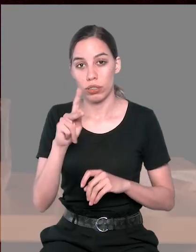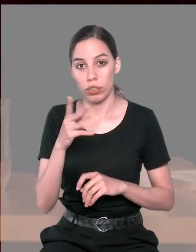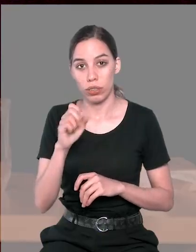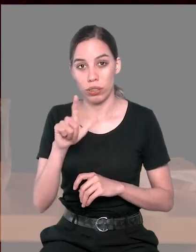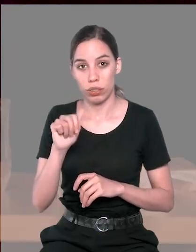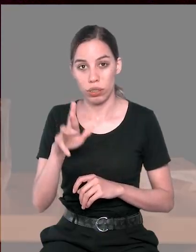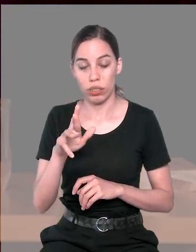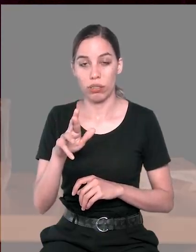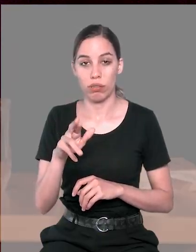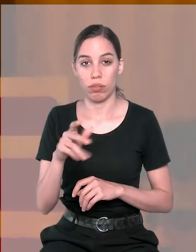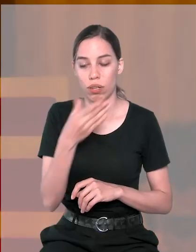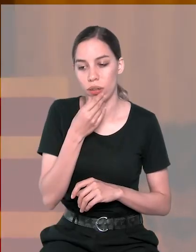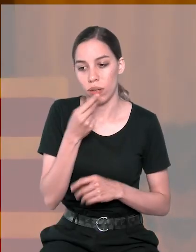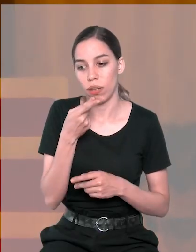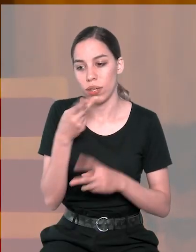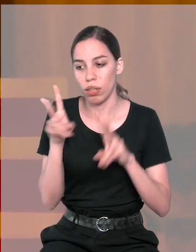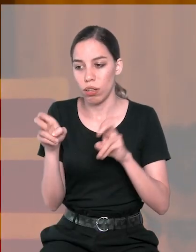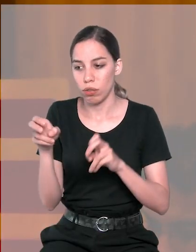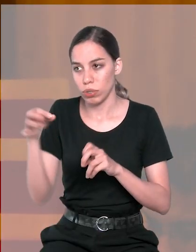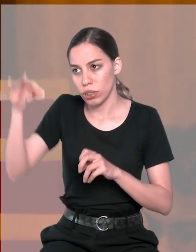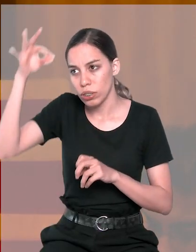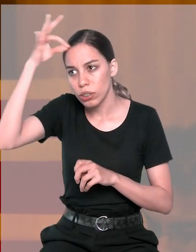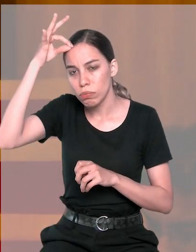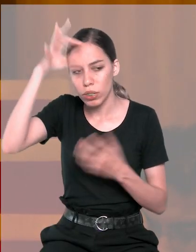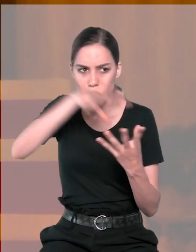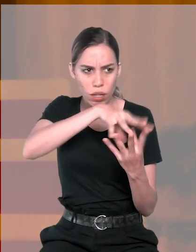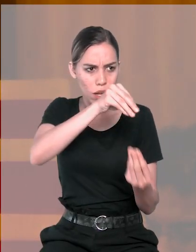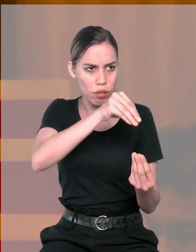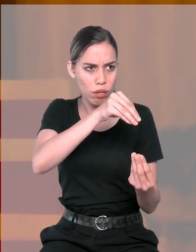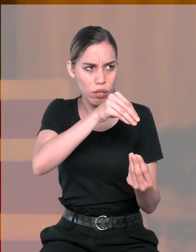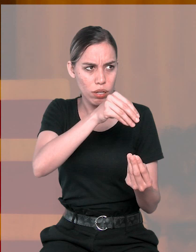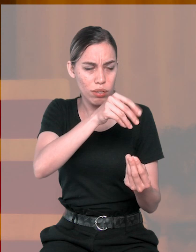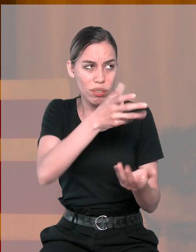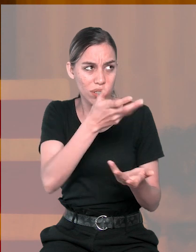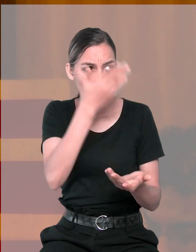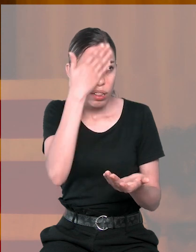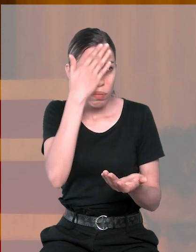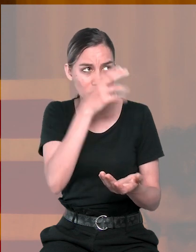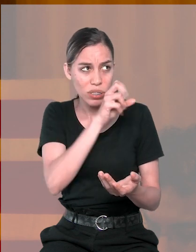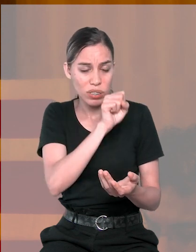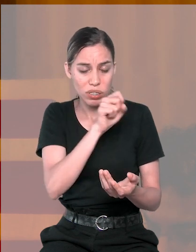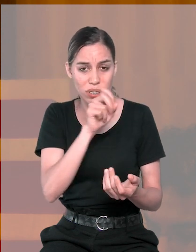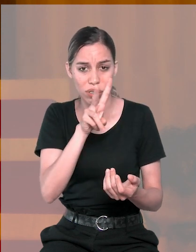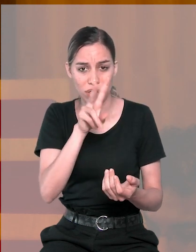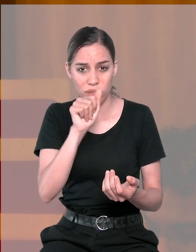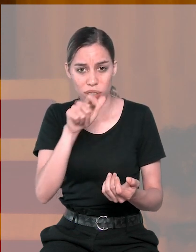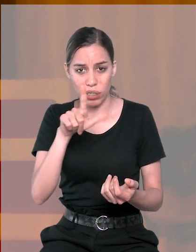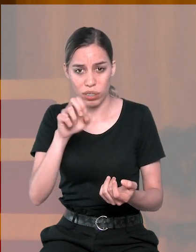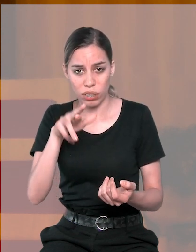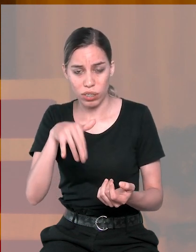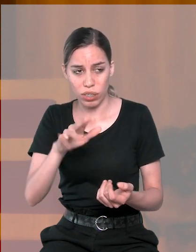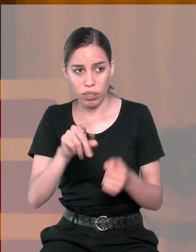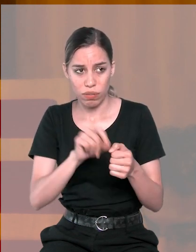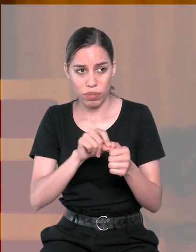uma distinção entre o espírito e a alma. E eu gostaria de saber se o Valéry ele fala alguma